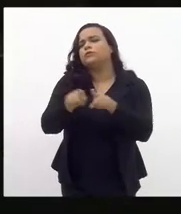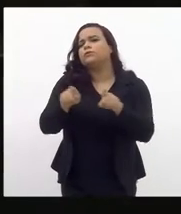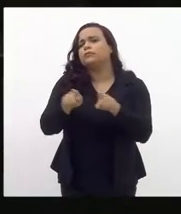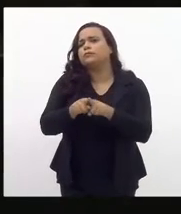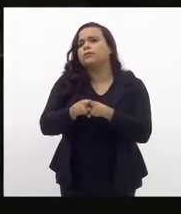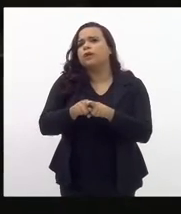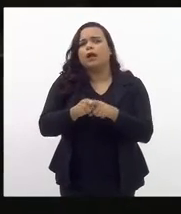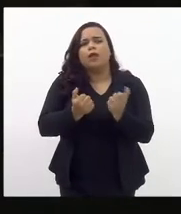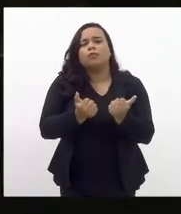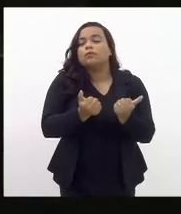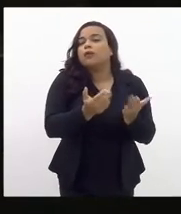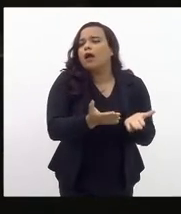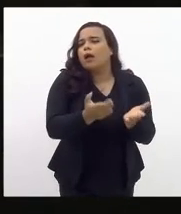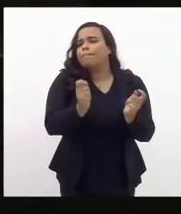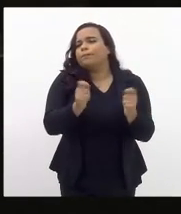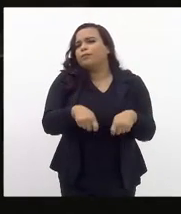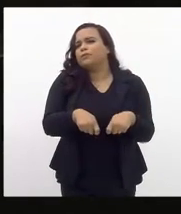que,